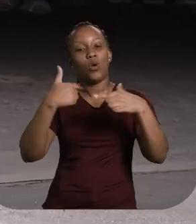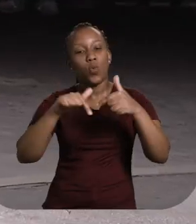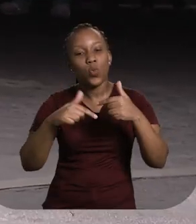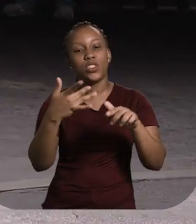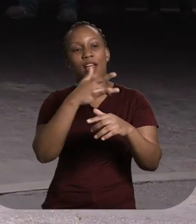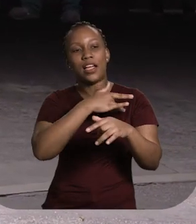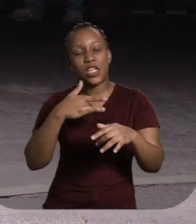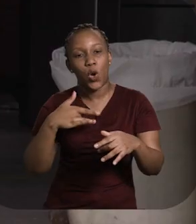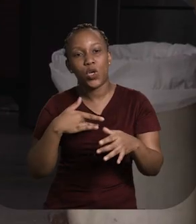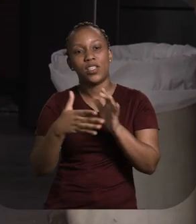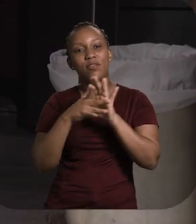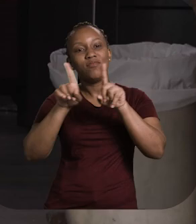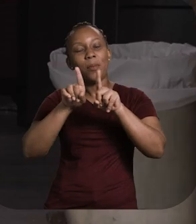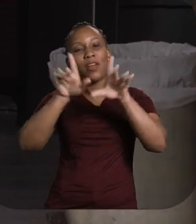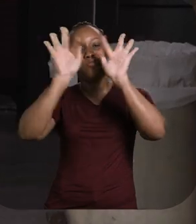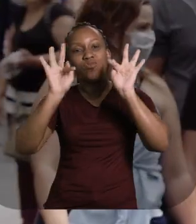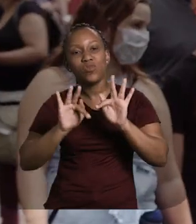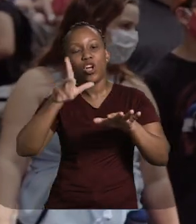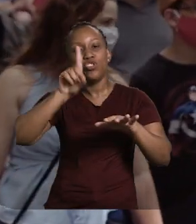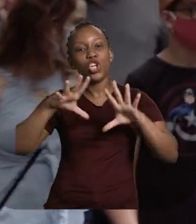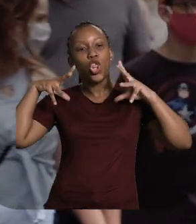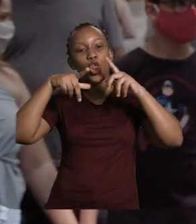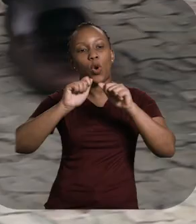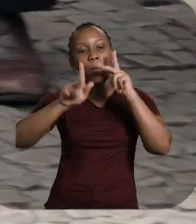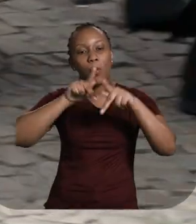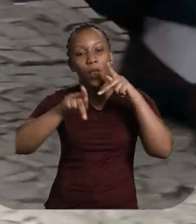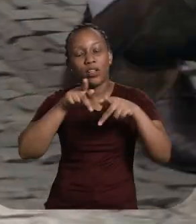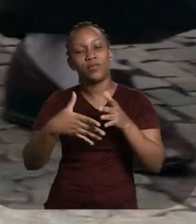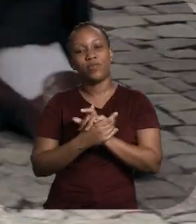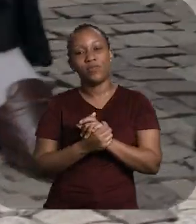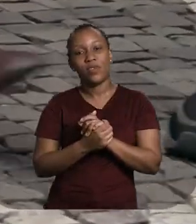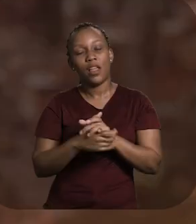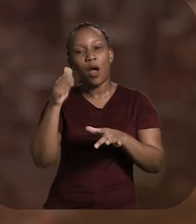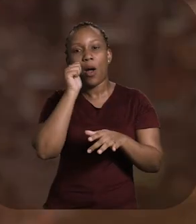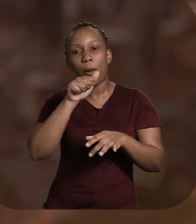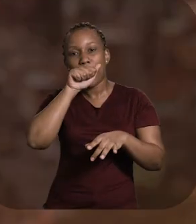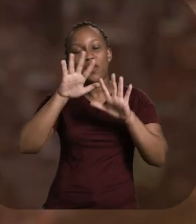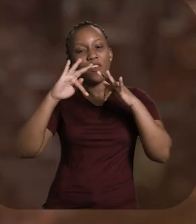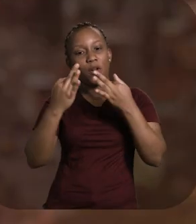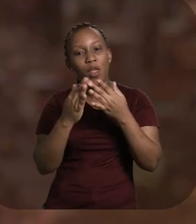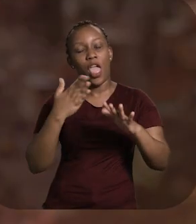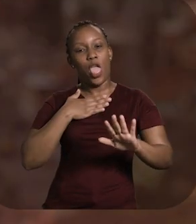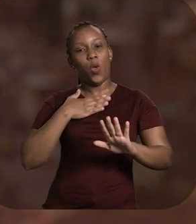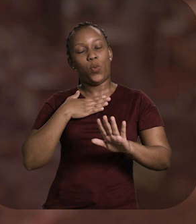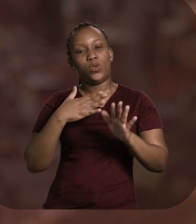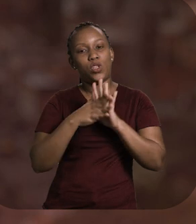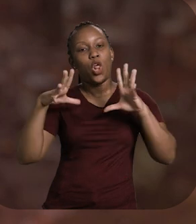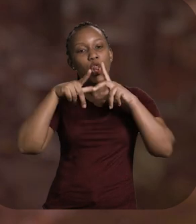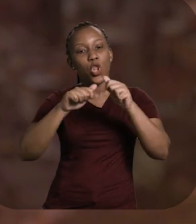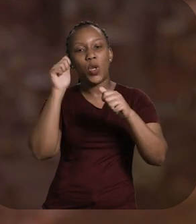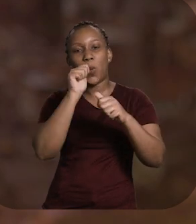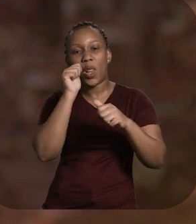o emprego, a saúde e a felicidade sejam direitos de todo mundo. E onde uma mãe de família como eu